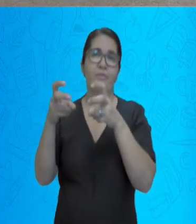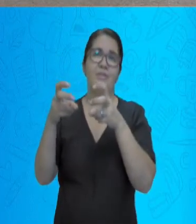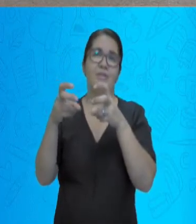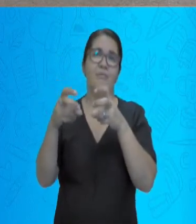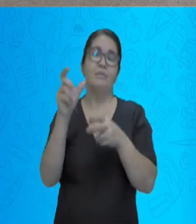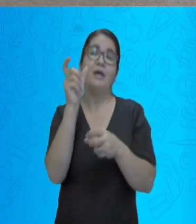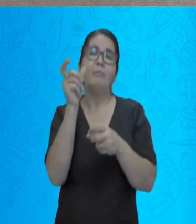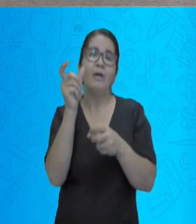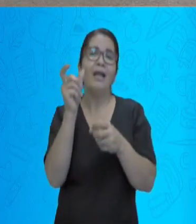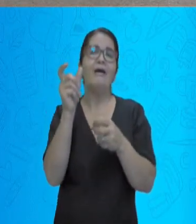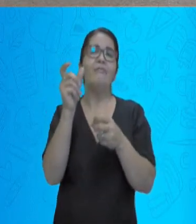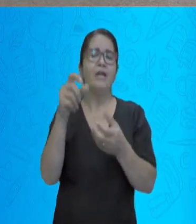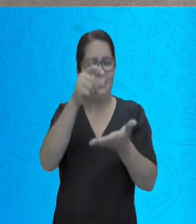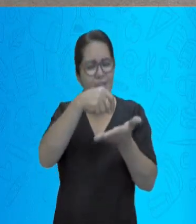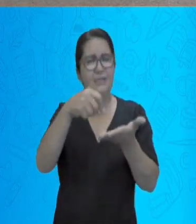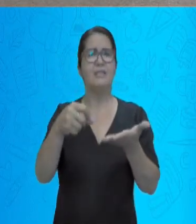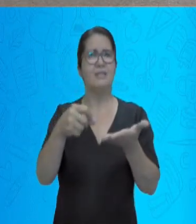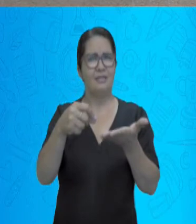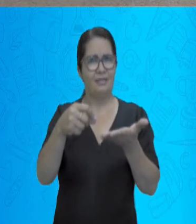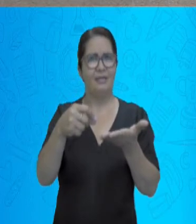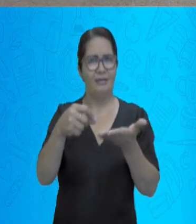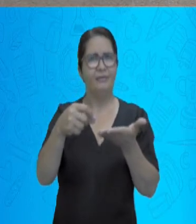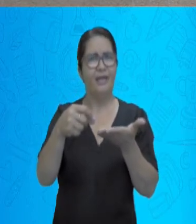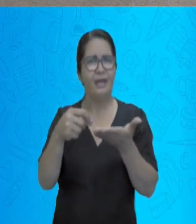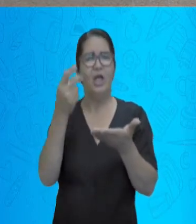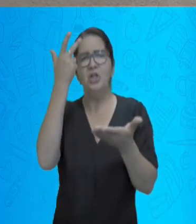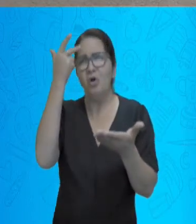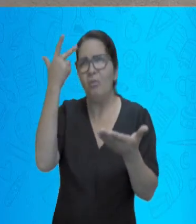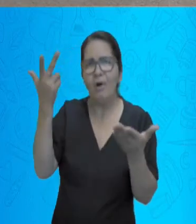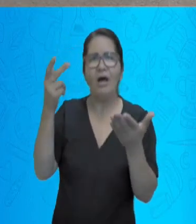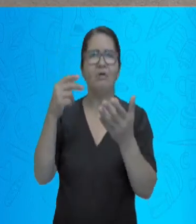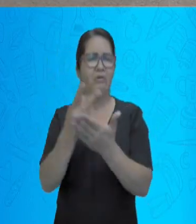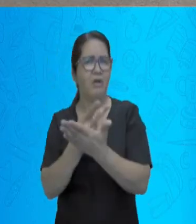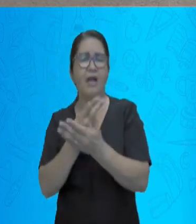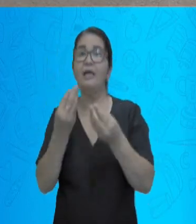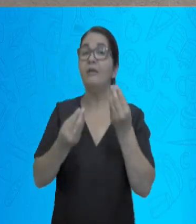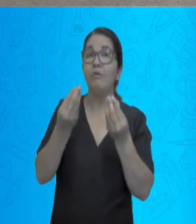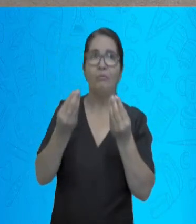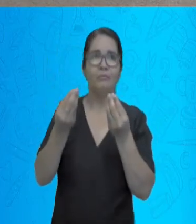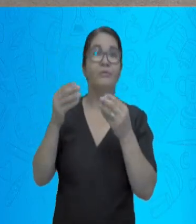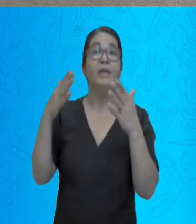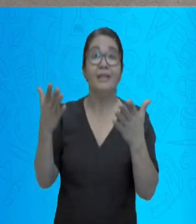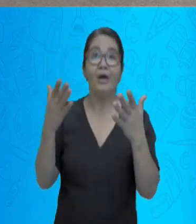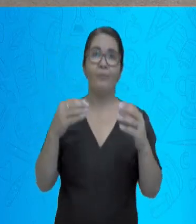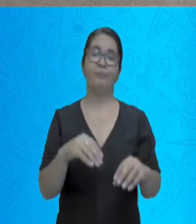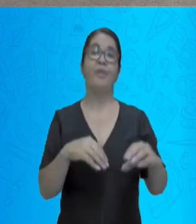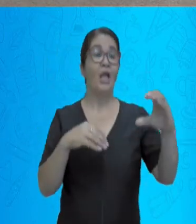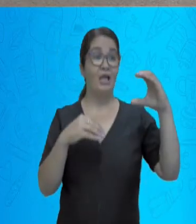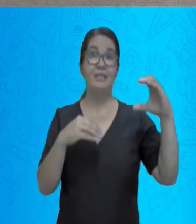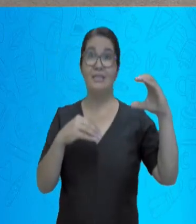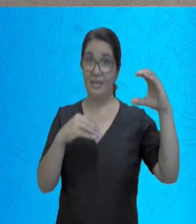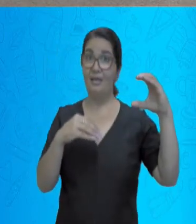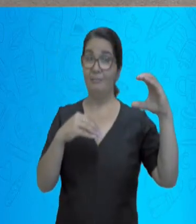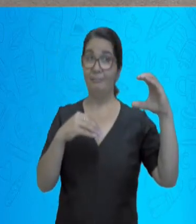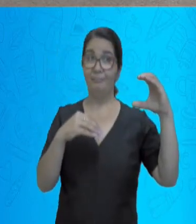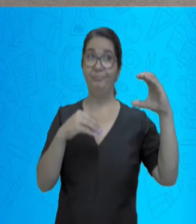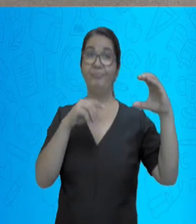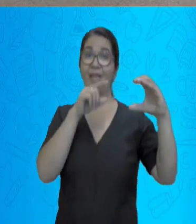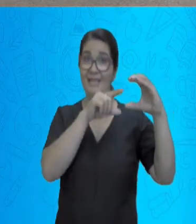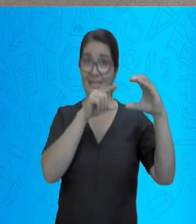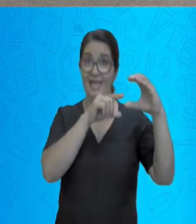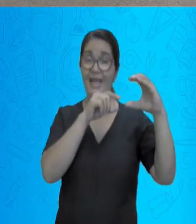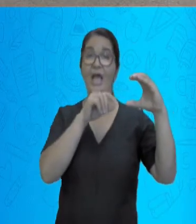um sinal gráfico usado debaixo da letra C. Portanto, a letra que aparece no nosso alfabeto é a